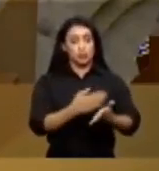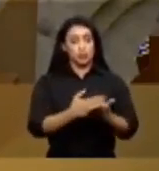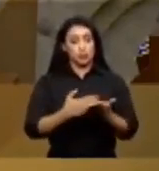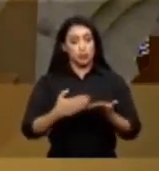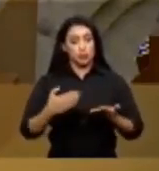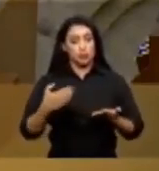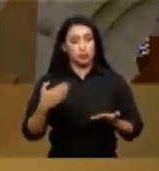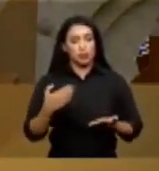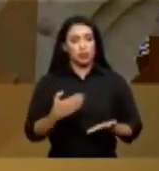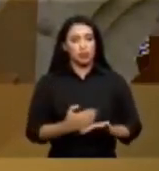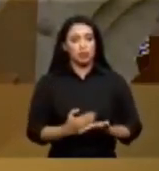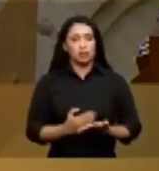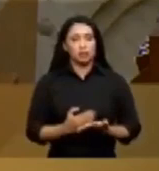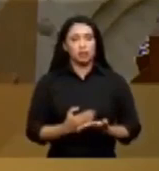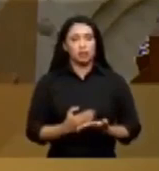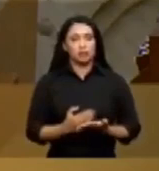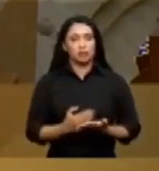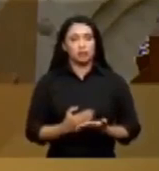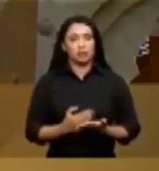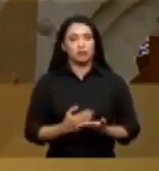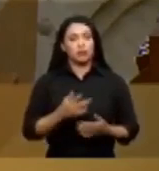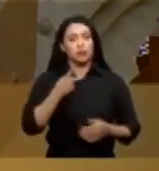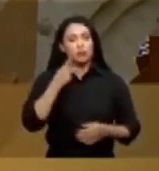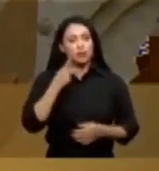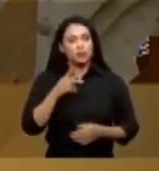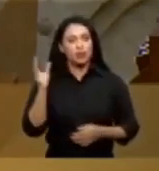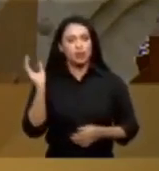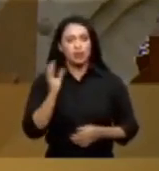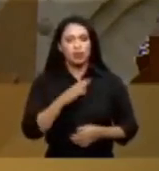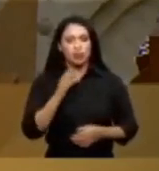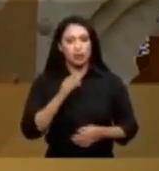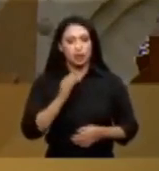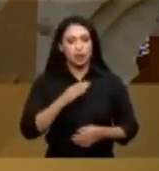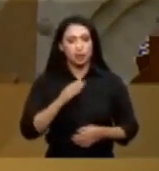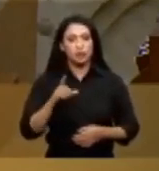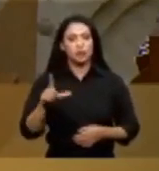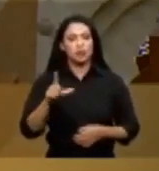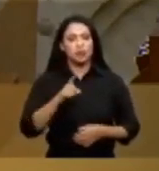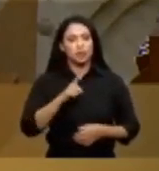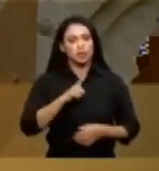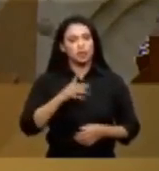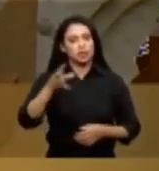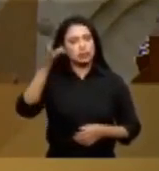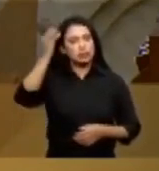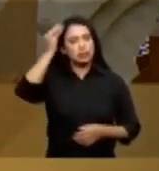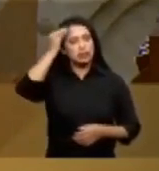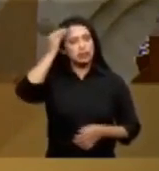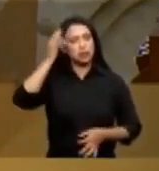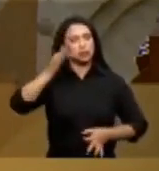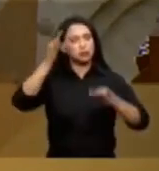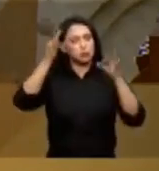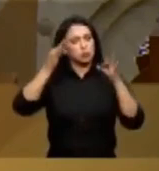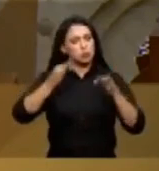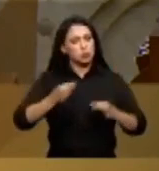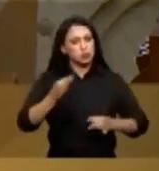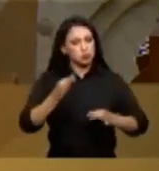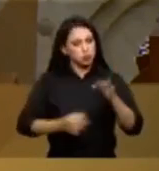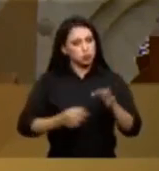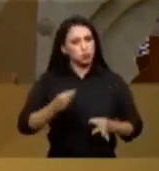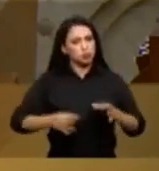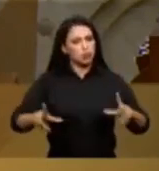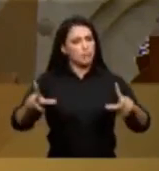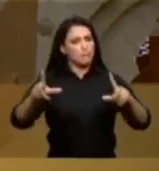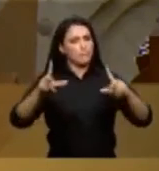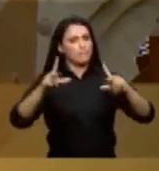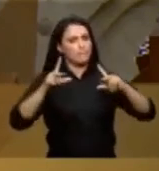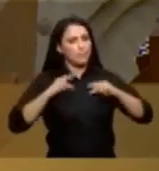começar, uma breve fala que entende justa, merecida, e